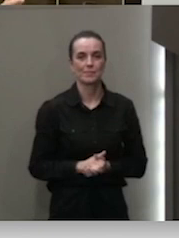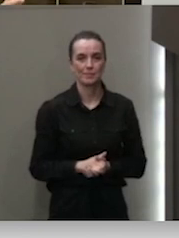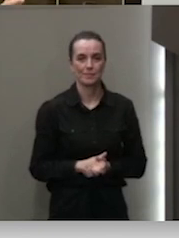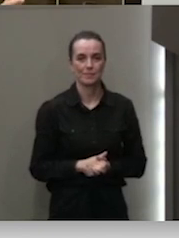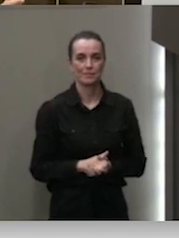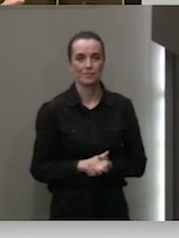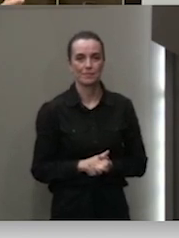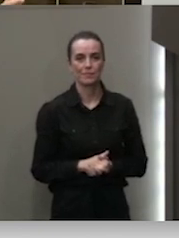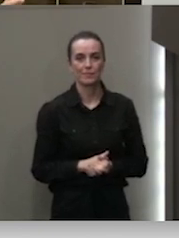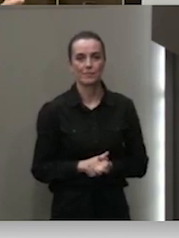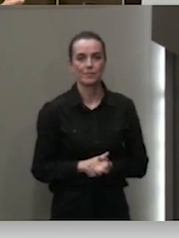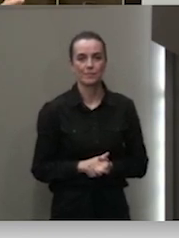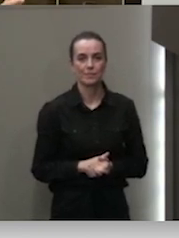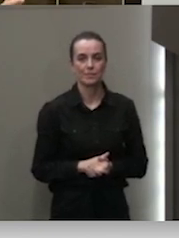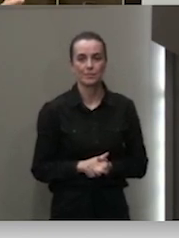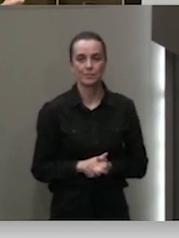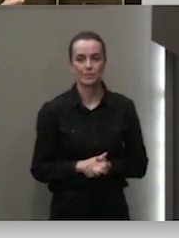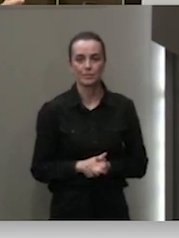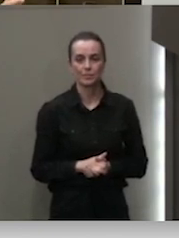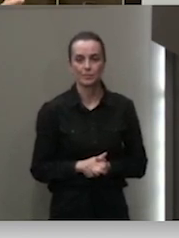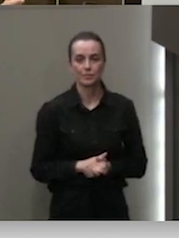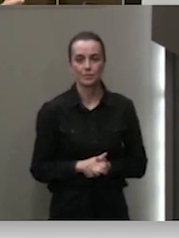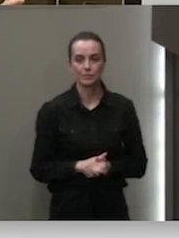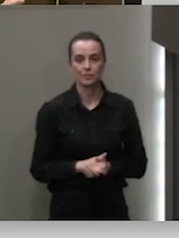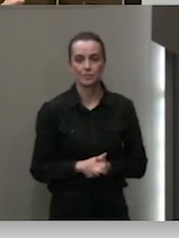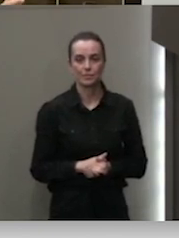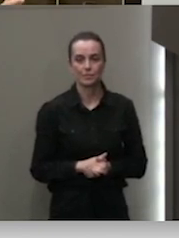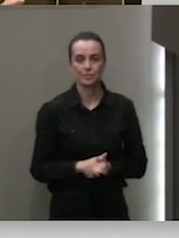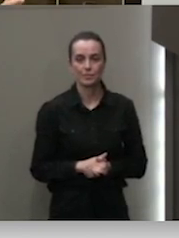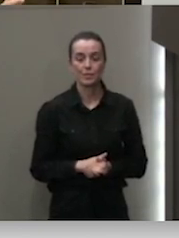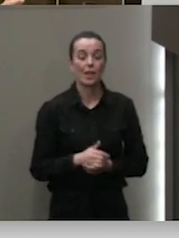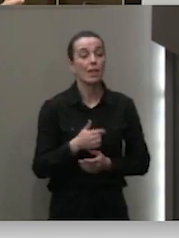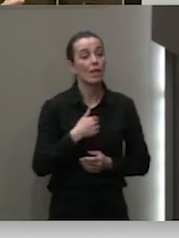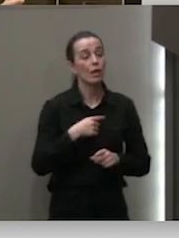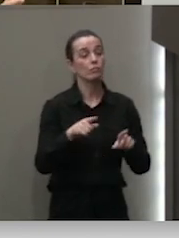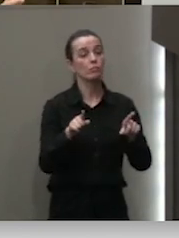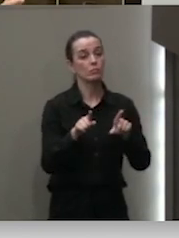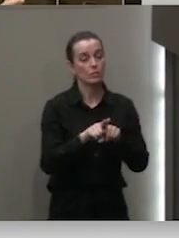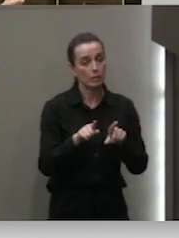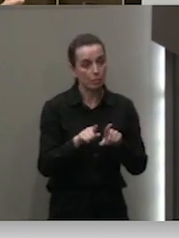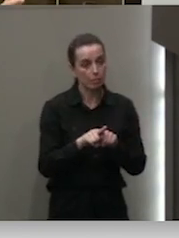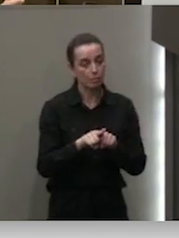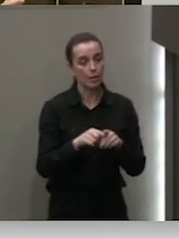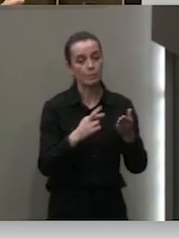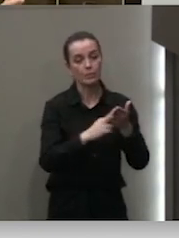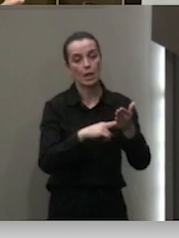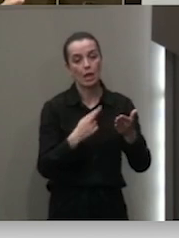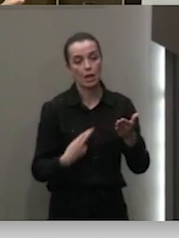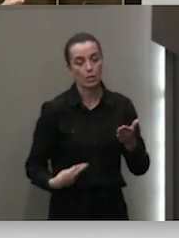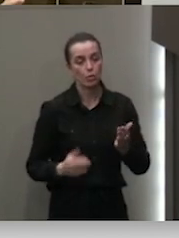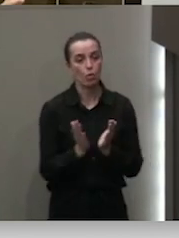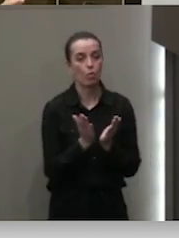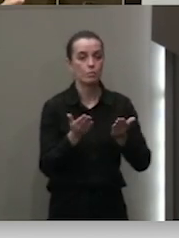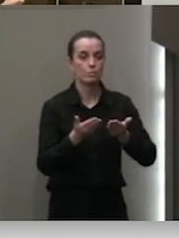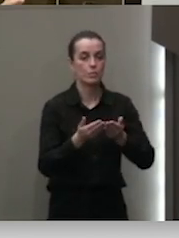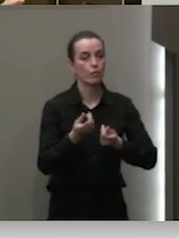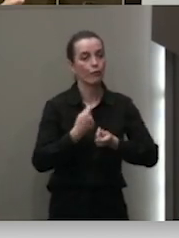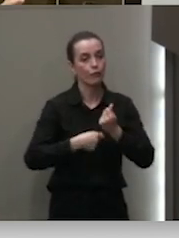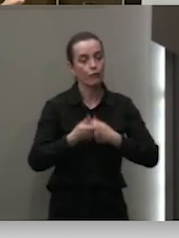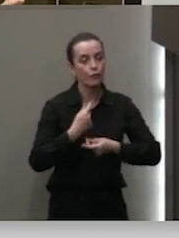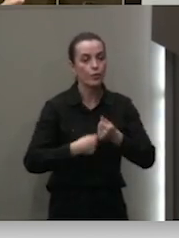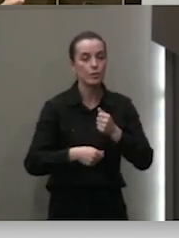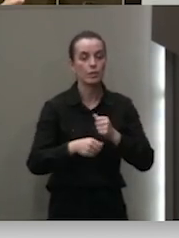e por e por uma questão do destino Acabei sendo relator eh na comissão de Finanças do